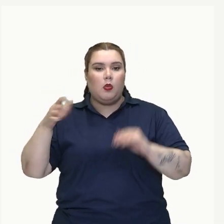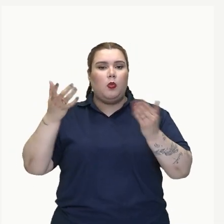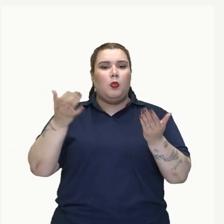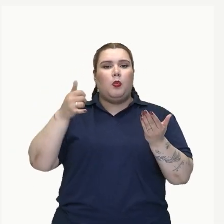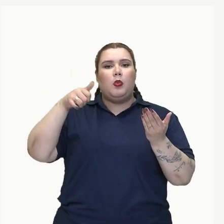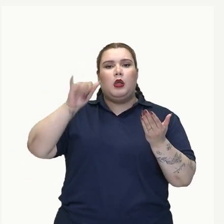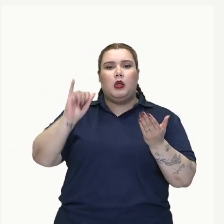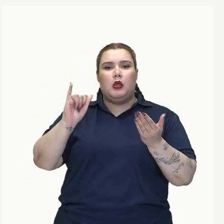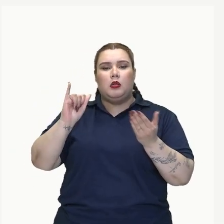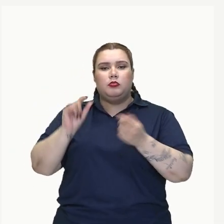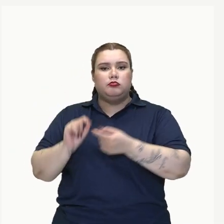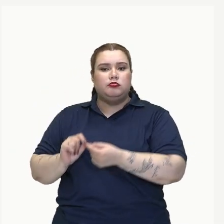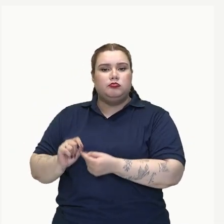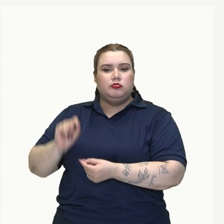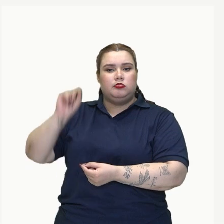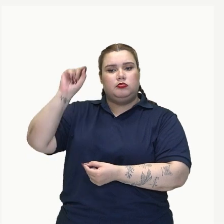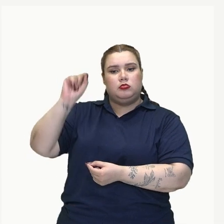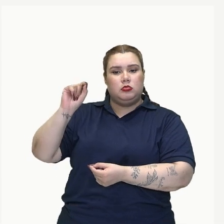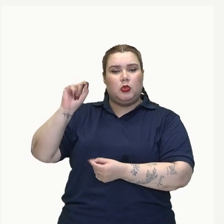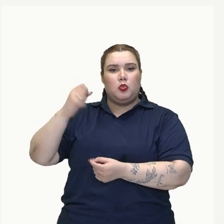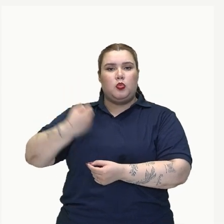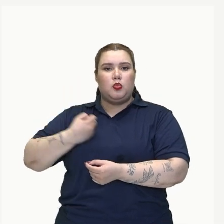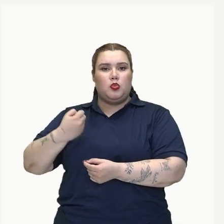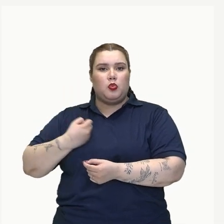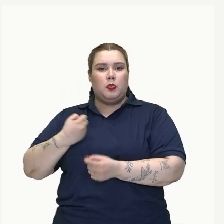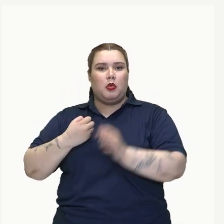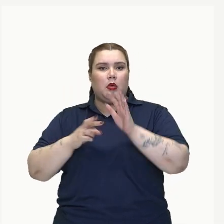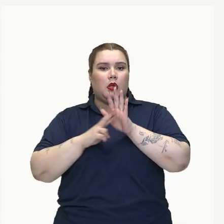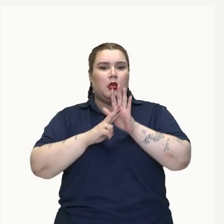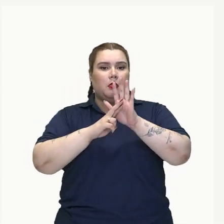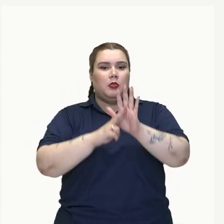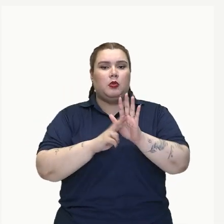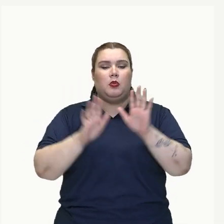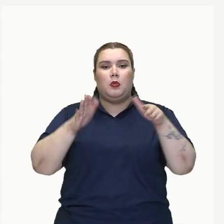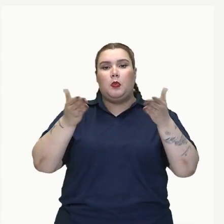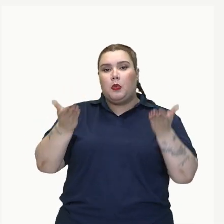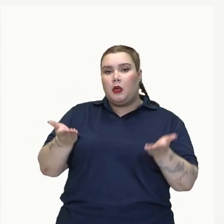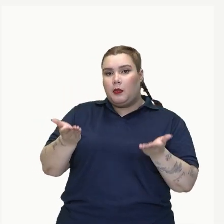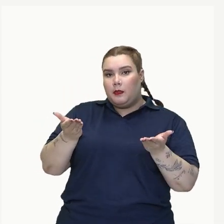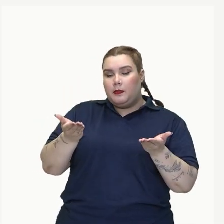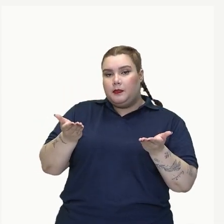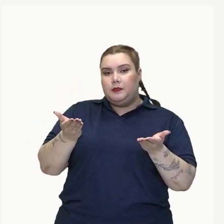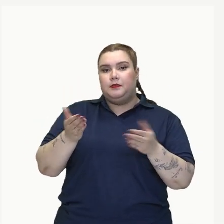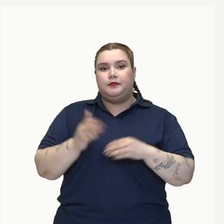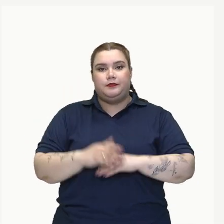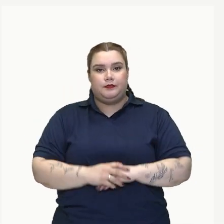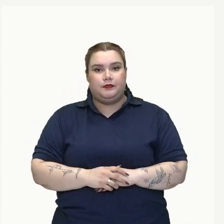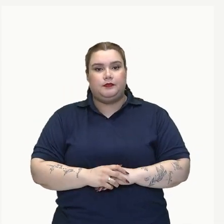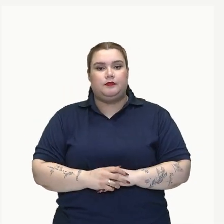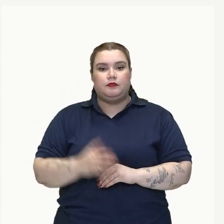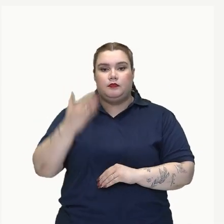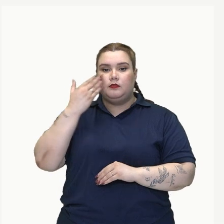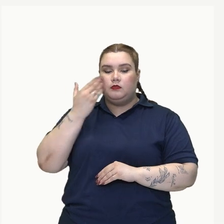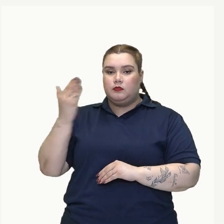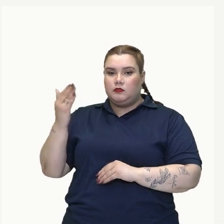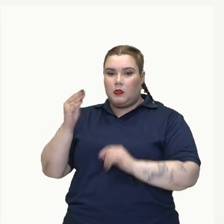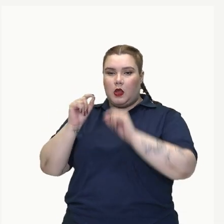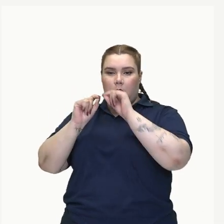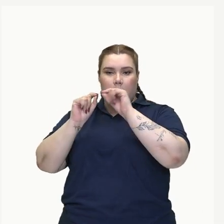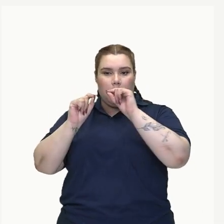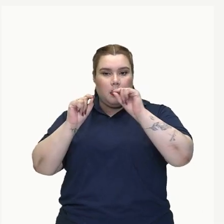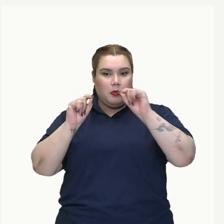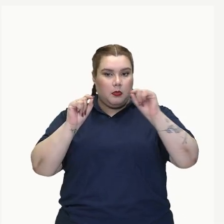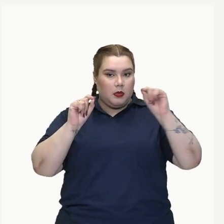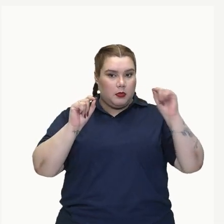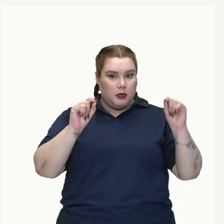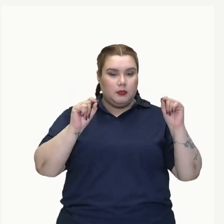no eixo Y, ou eixo das ordenadas. Então, traçando aqui uma